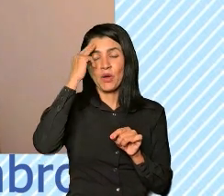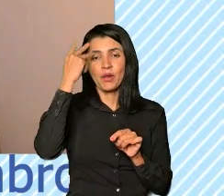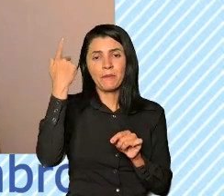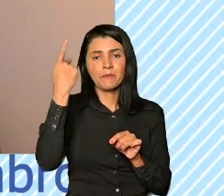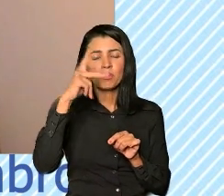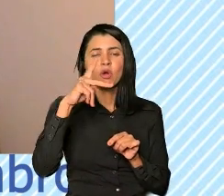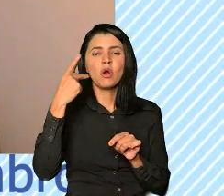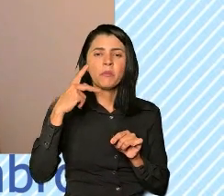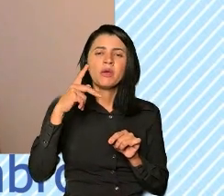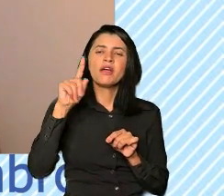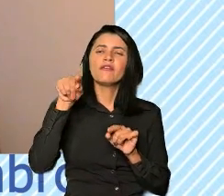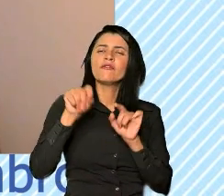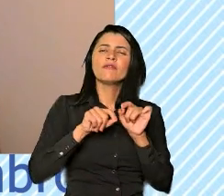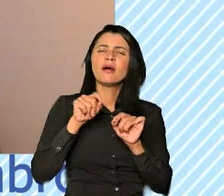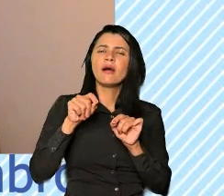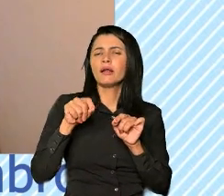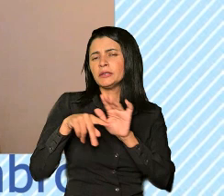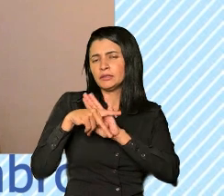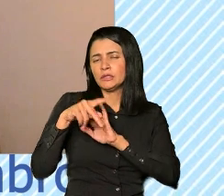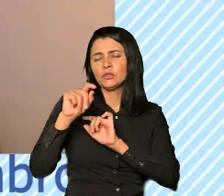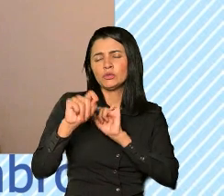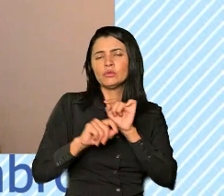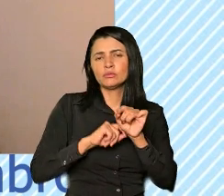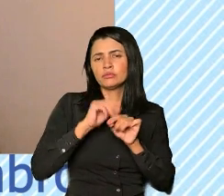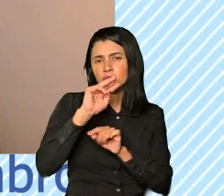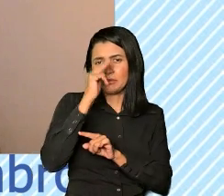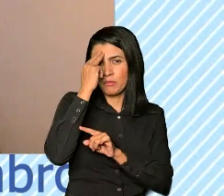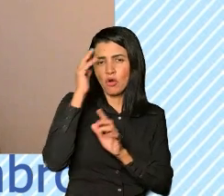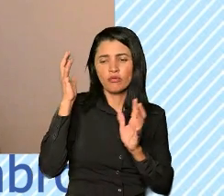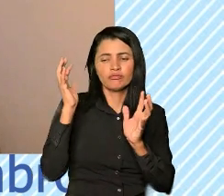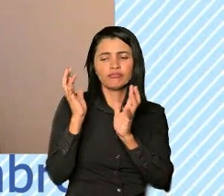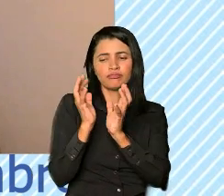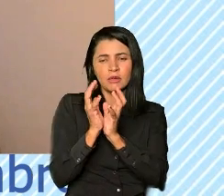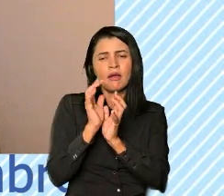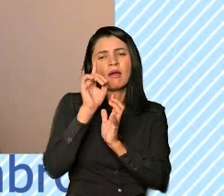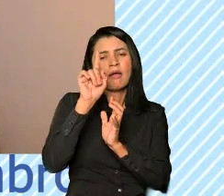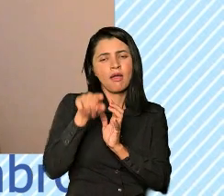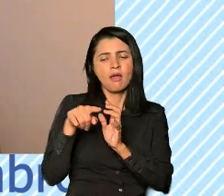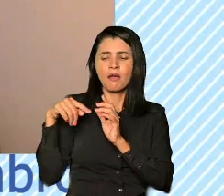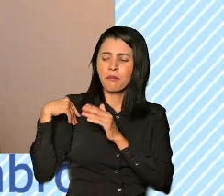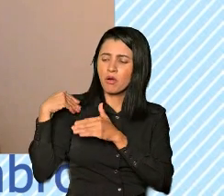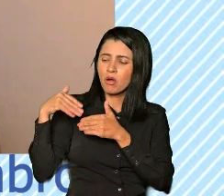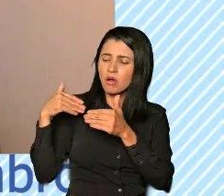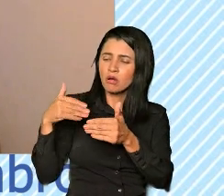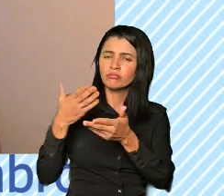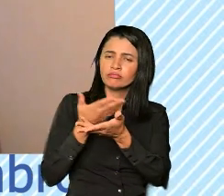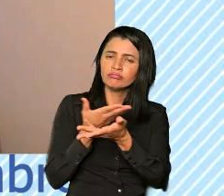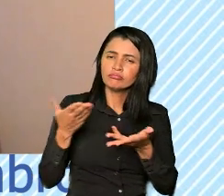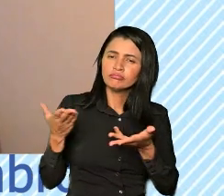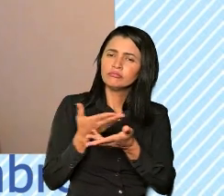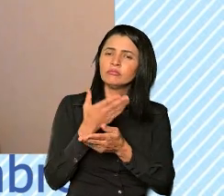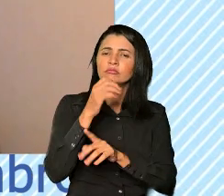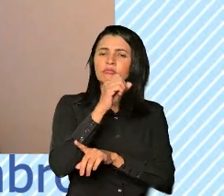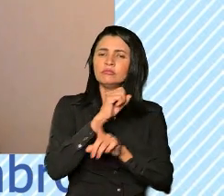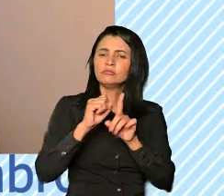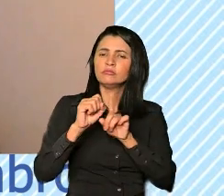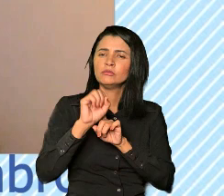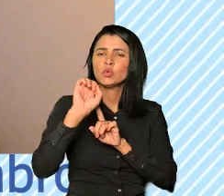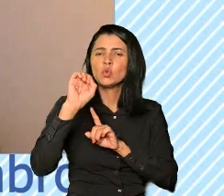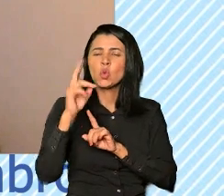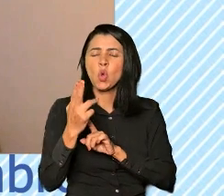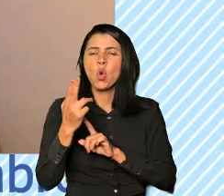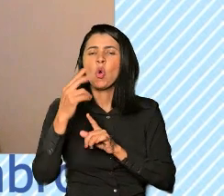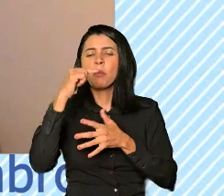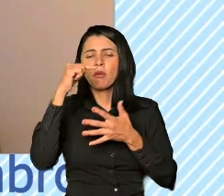Coletiva, ele parte exatamente disso, que essa memória coletiva é um processo de interação social, ou um conjunto